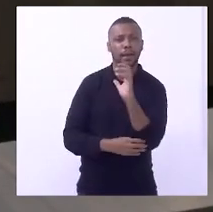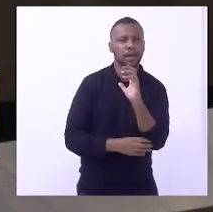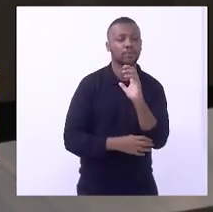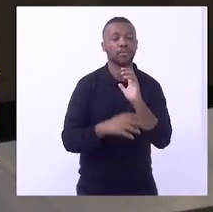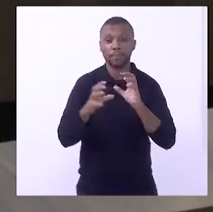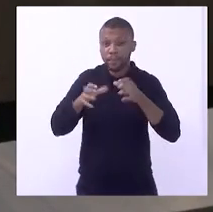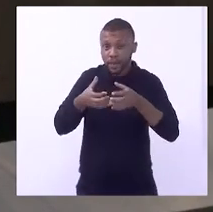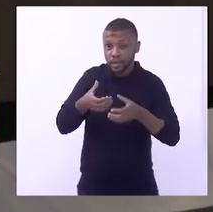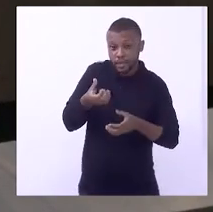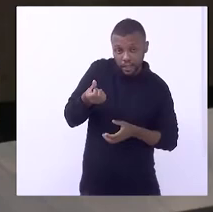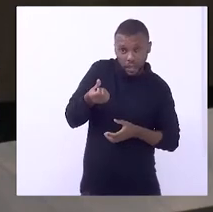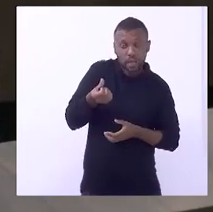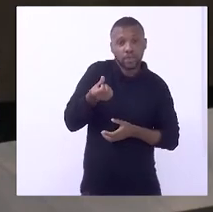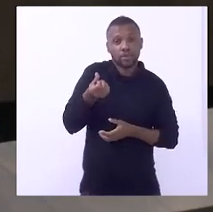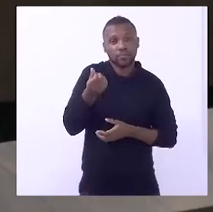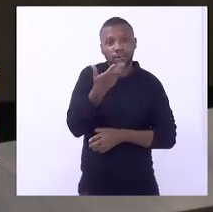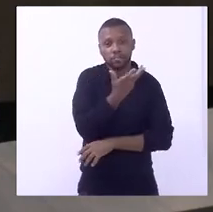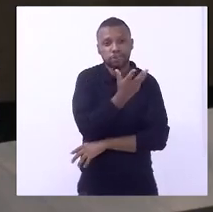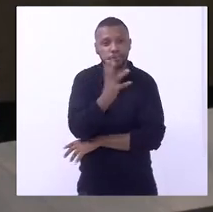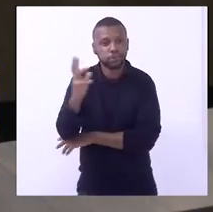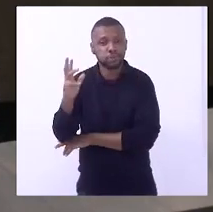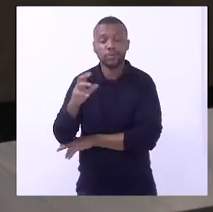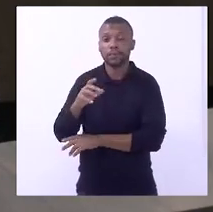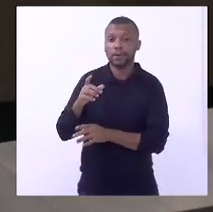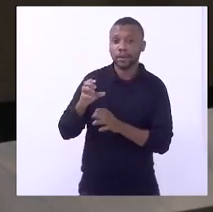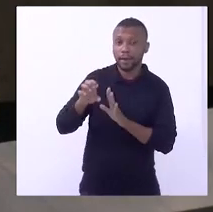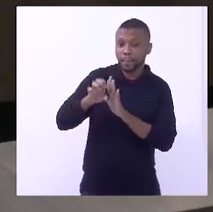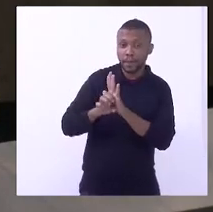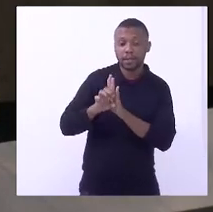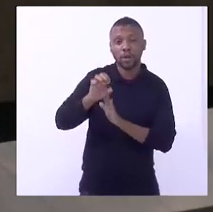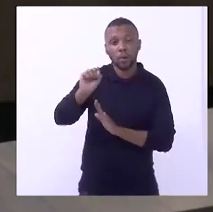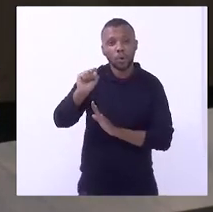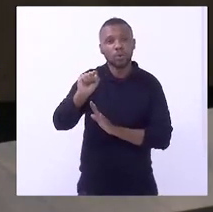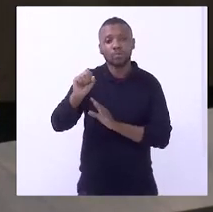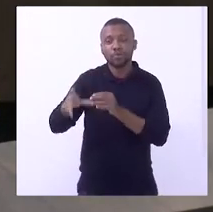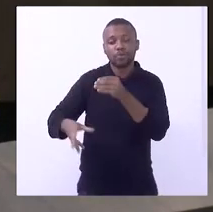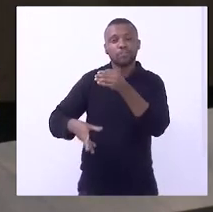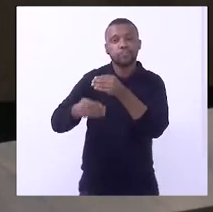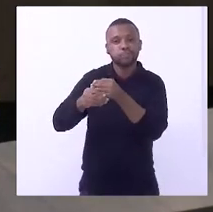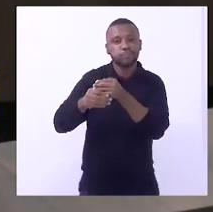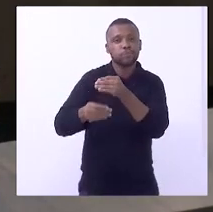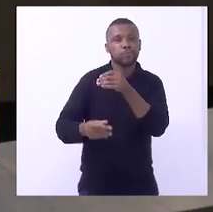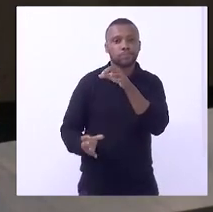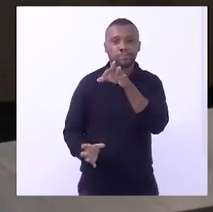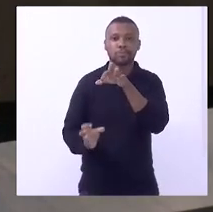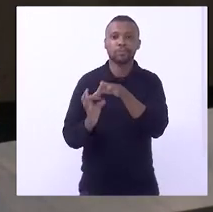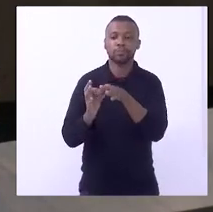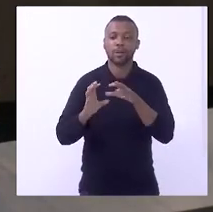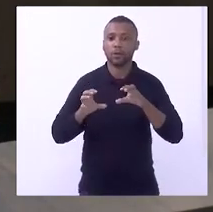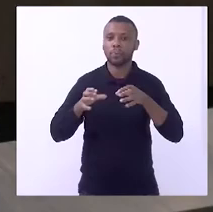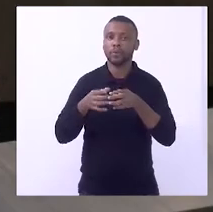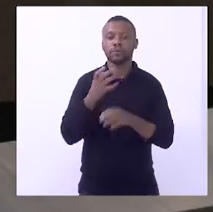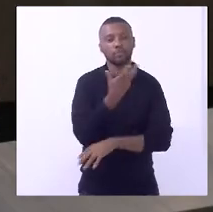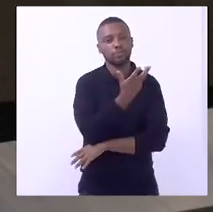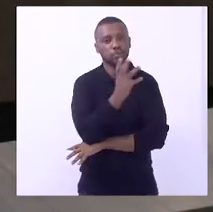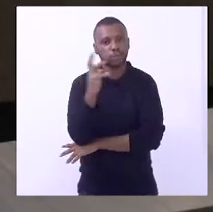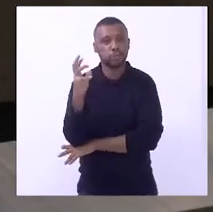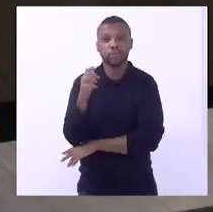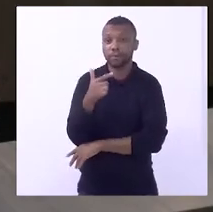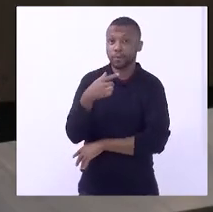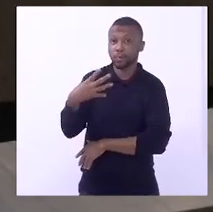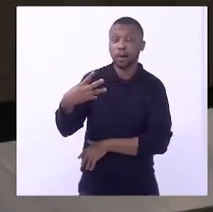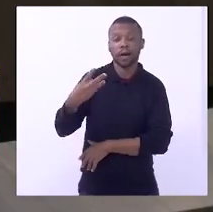Ambiente e 28 de plenário pela aprovação com submenda aglutinativa da emenda 2 da Comissão de Meio Ambiente e 24 de